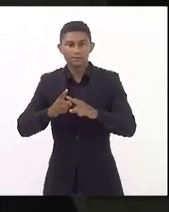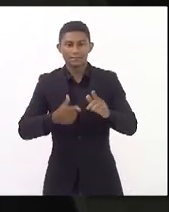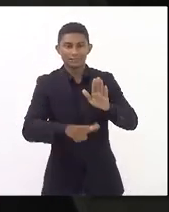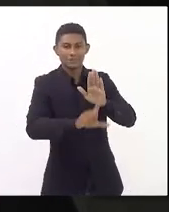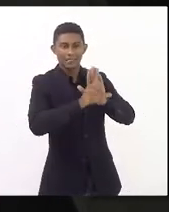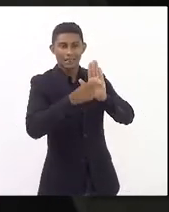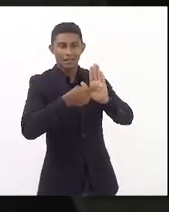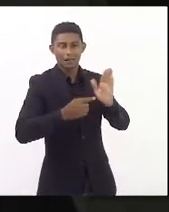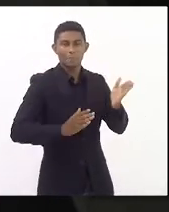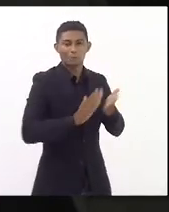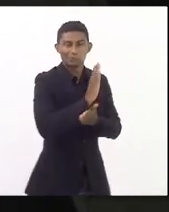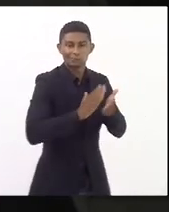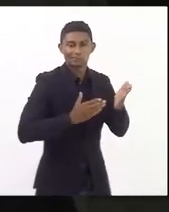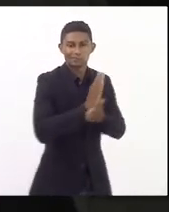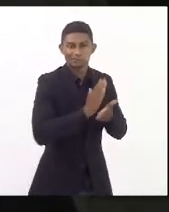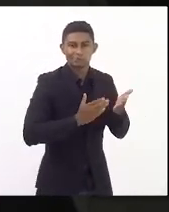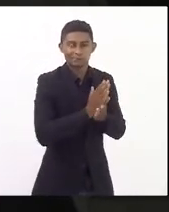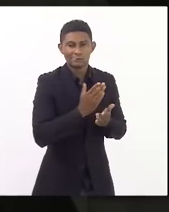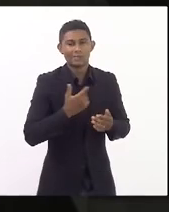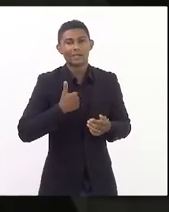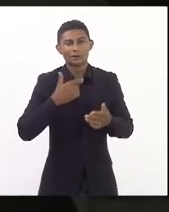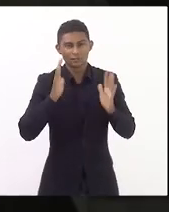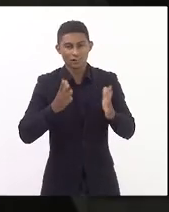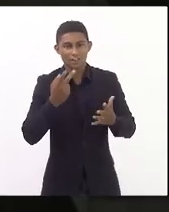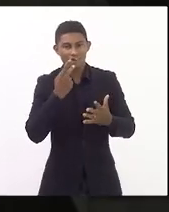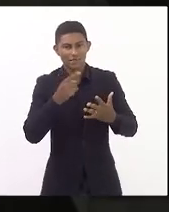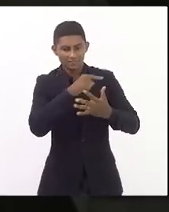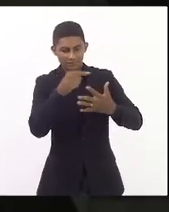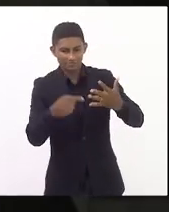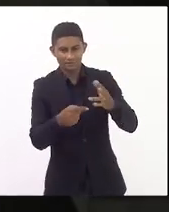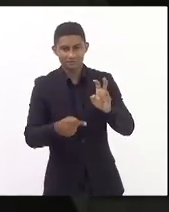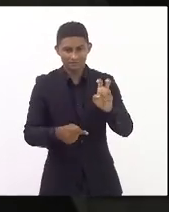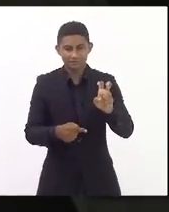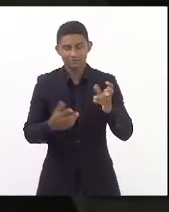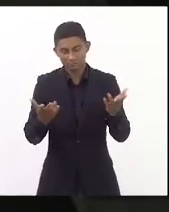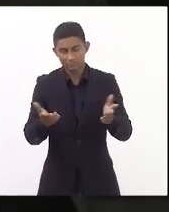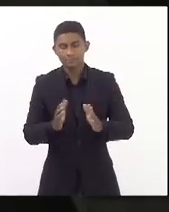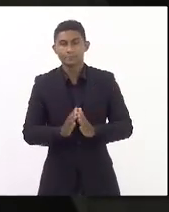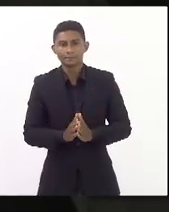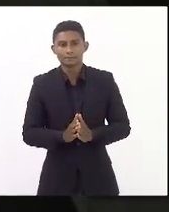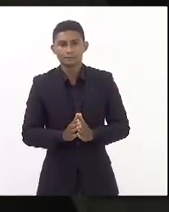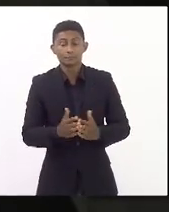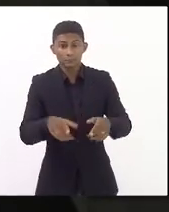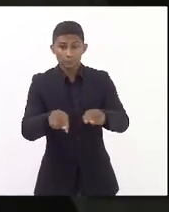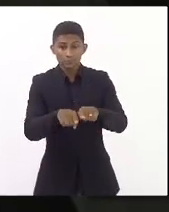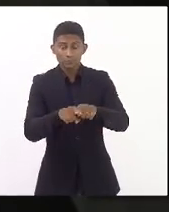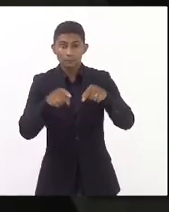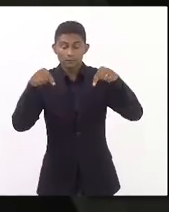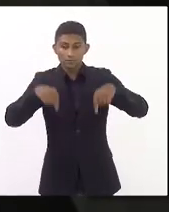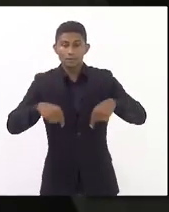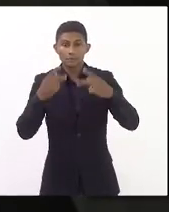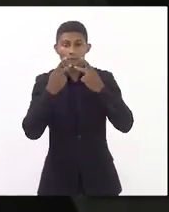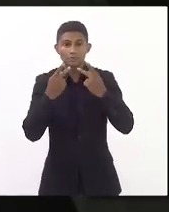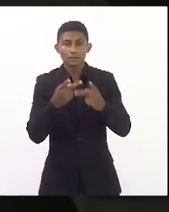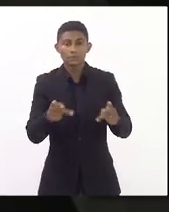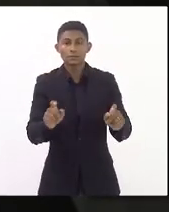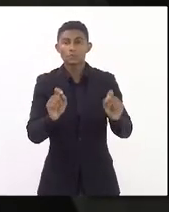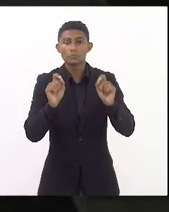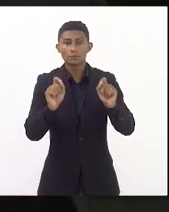eu aqui me referi. E, senhora presidente, queria registrar que